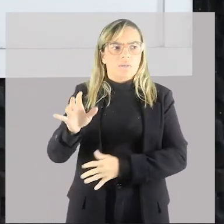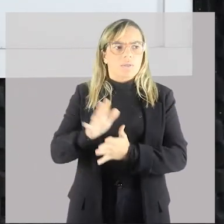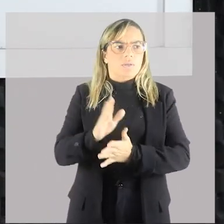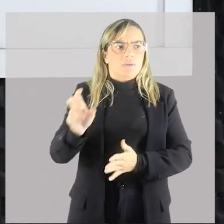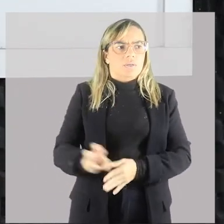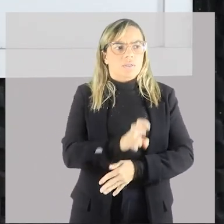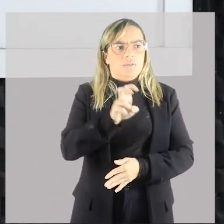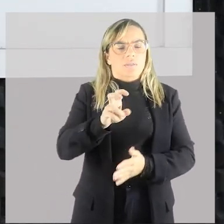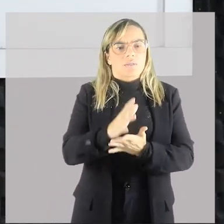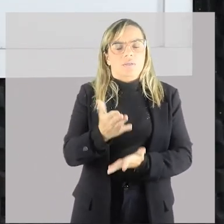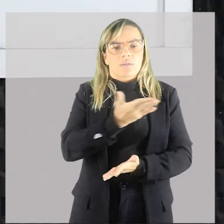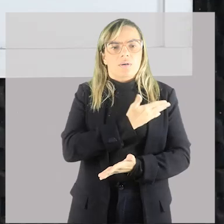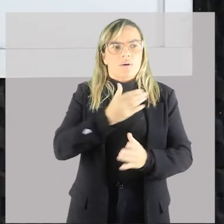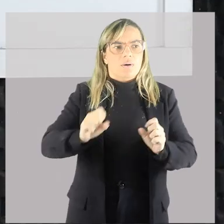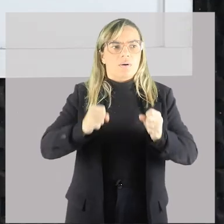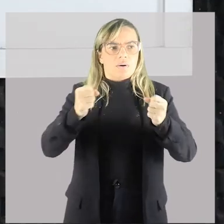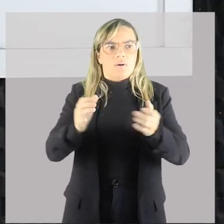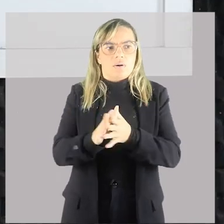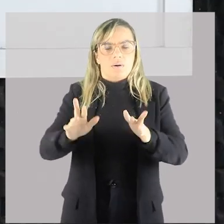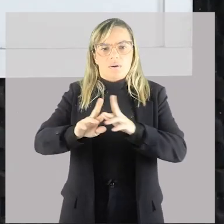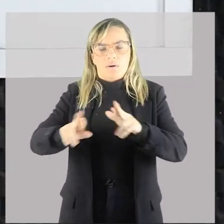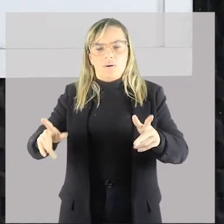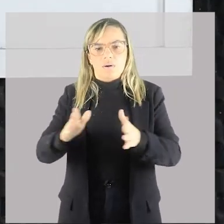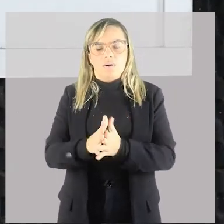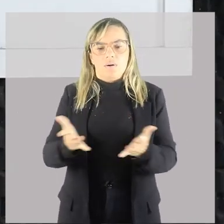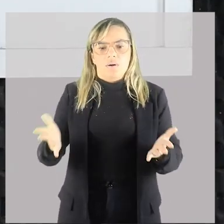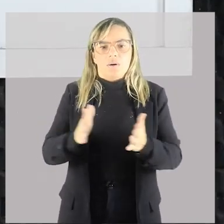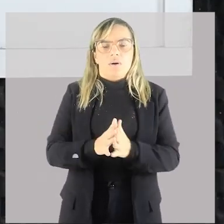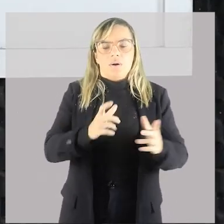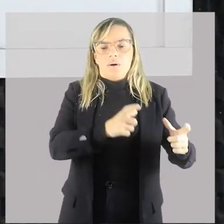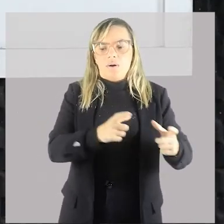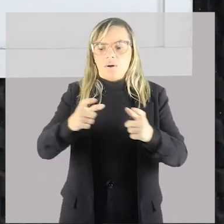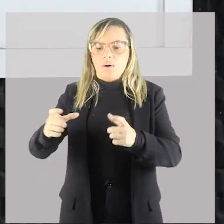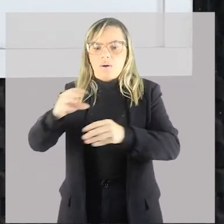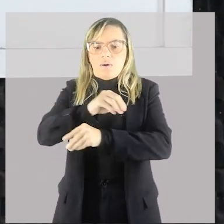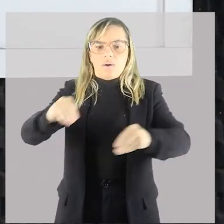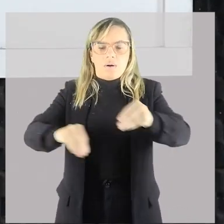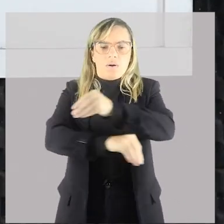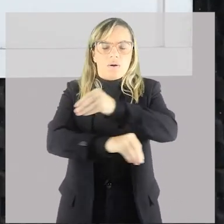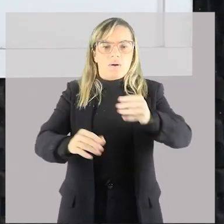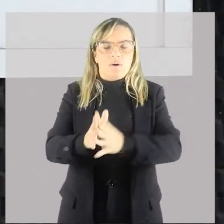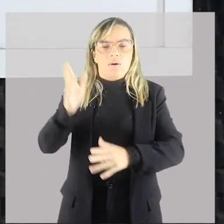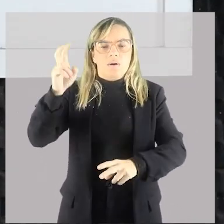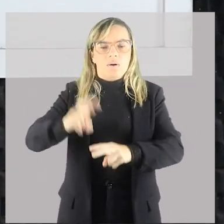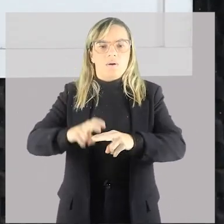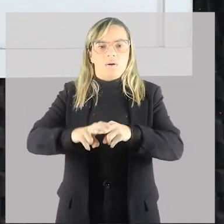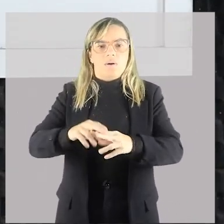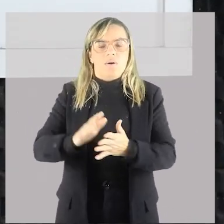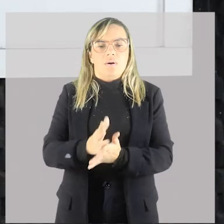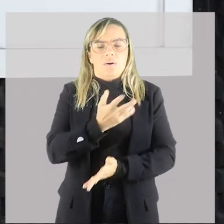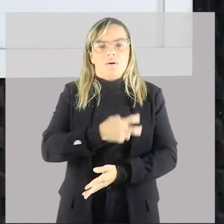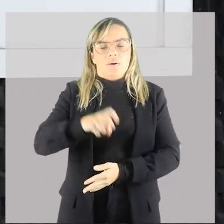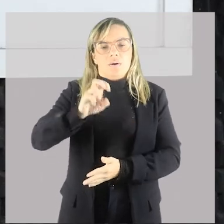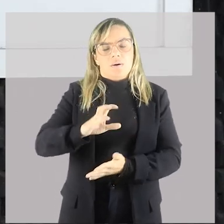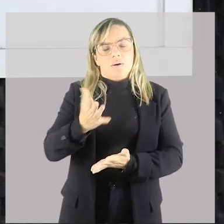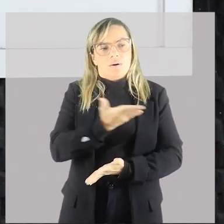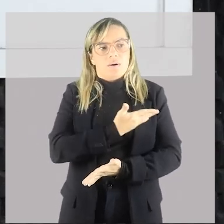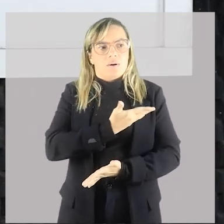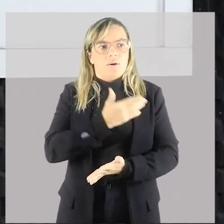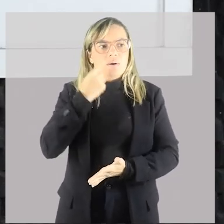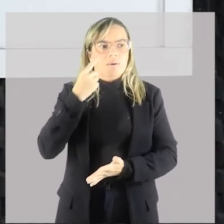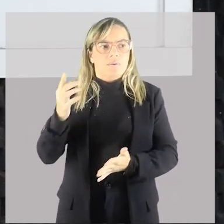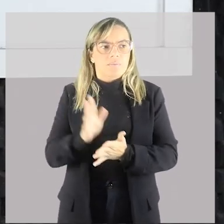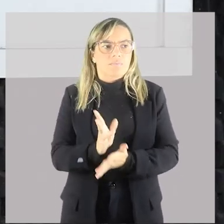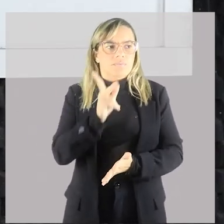5 amigos podem ocupar 5 cadeiras? Então, a permutação vai ser uma permutação de 5, né?